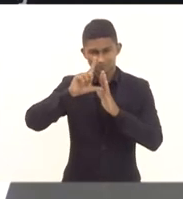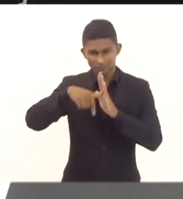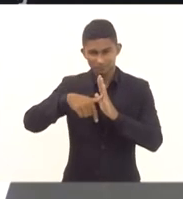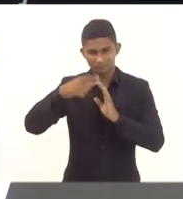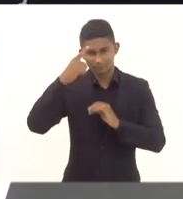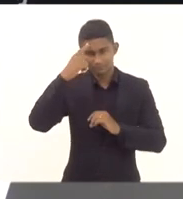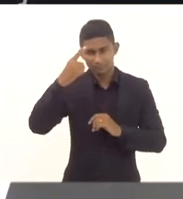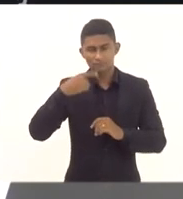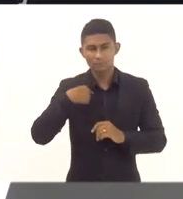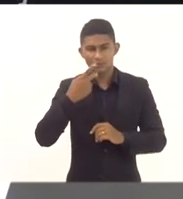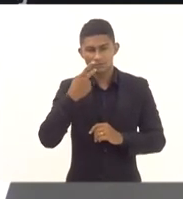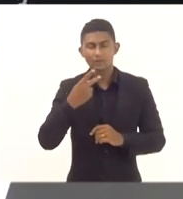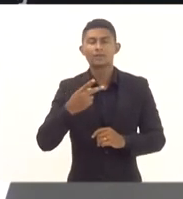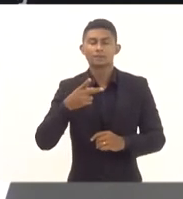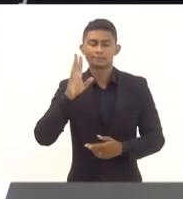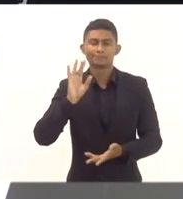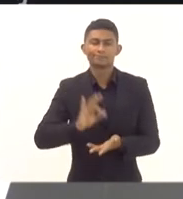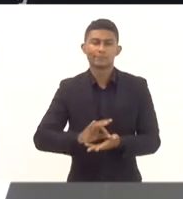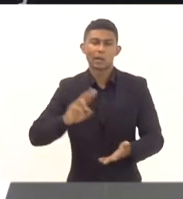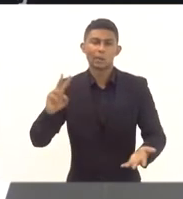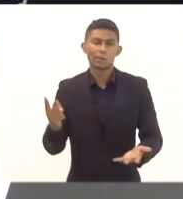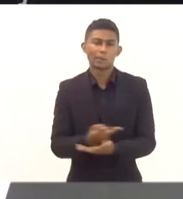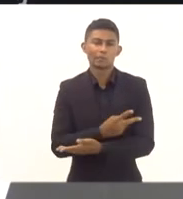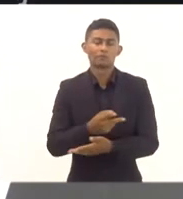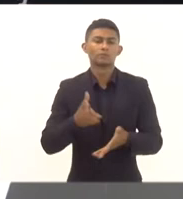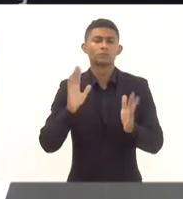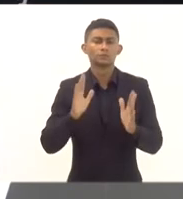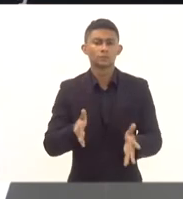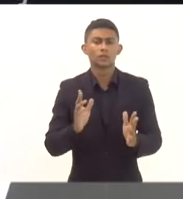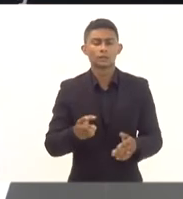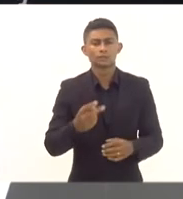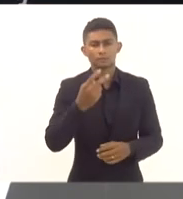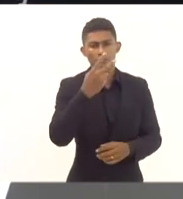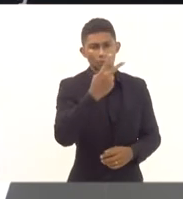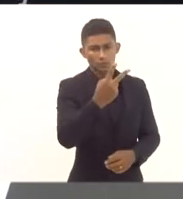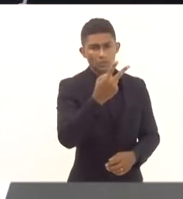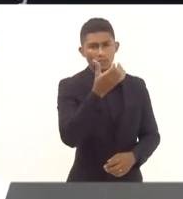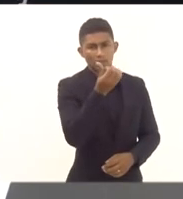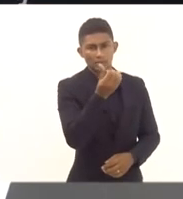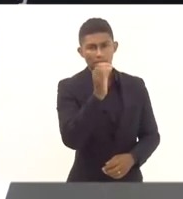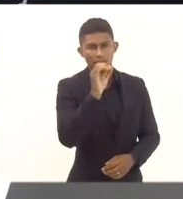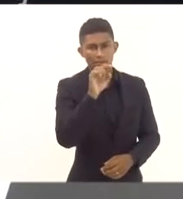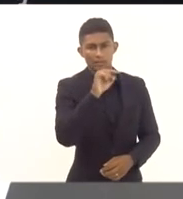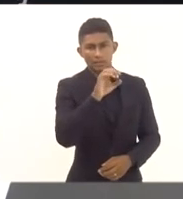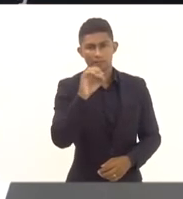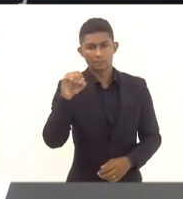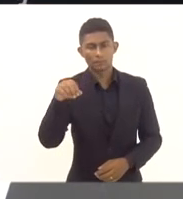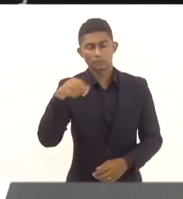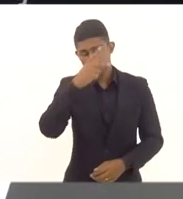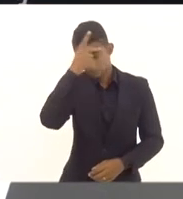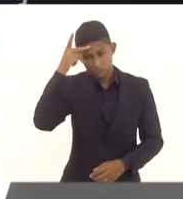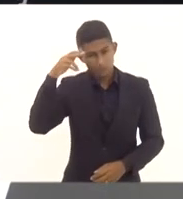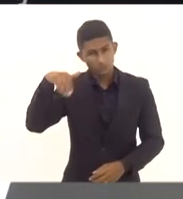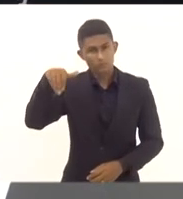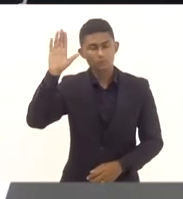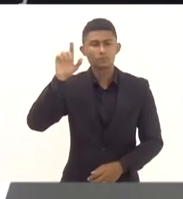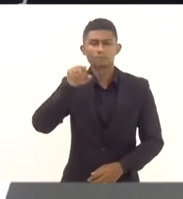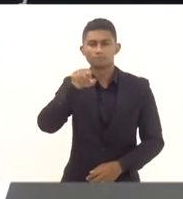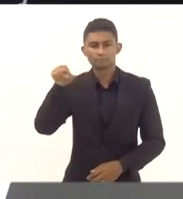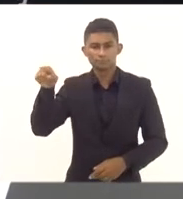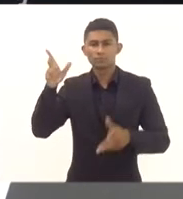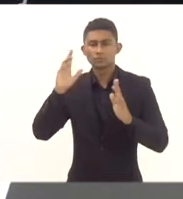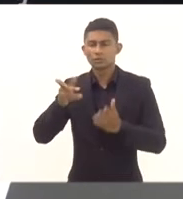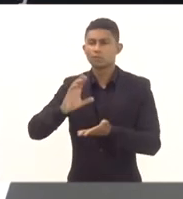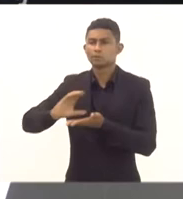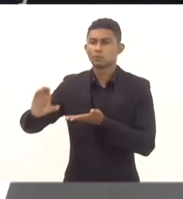ele acabou ocorrendo um problema que já atendeu me as pessoas mais 200 m olhos negros